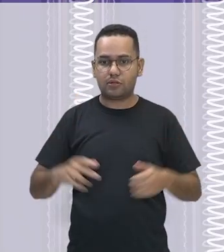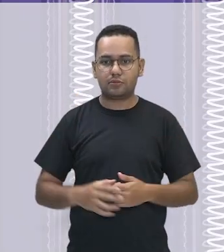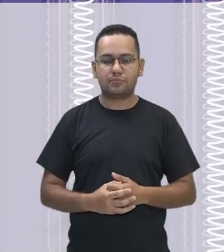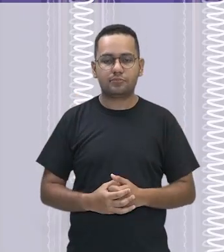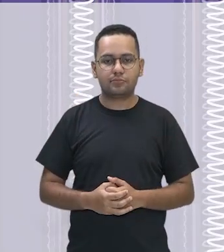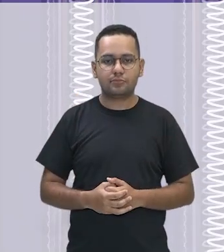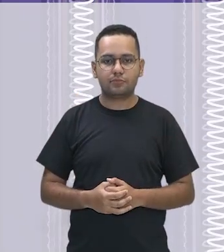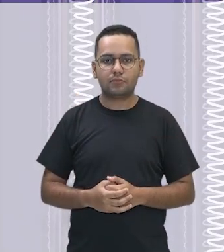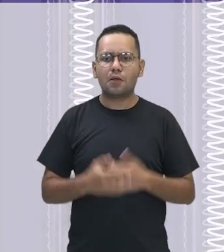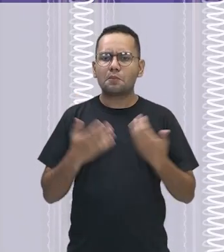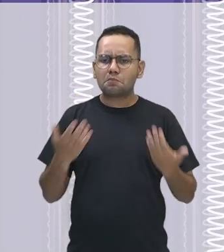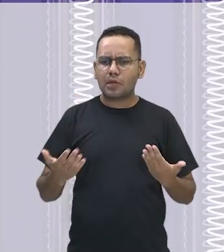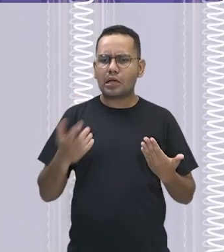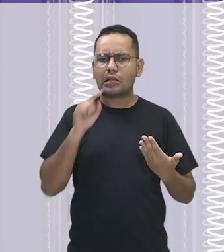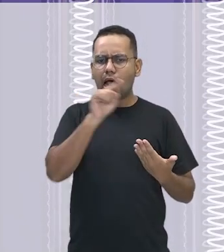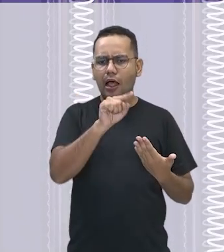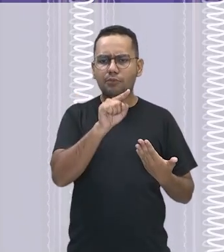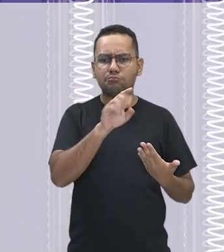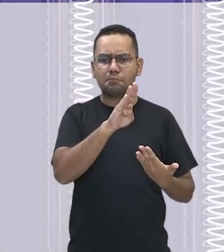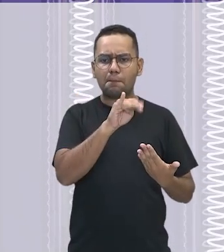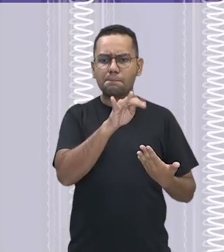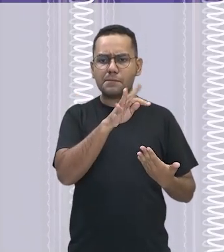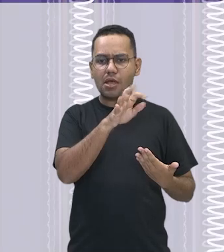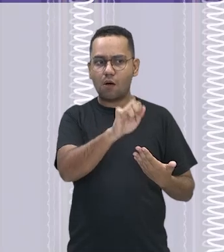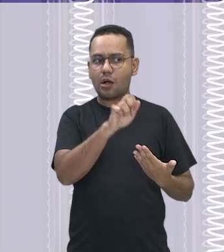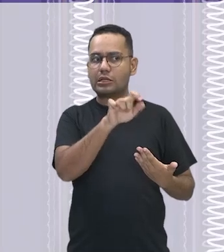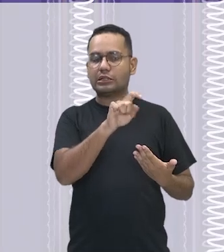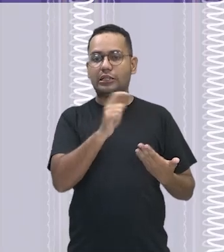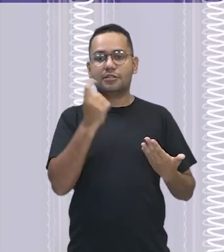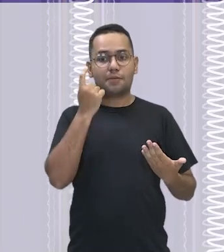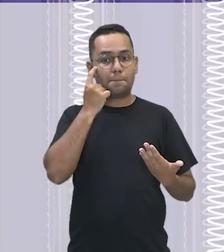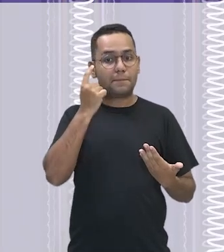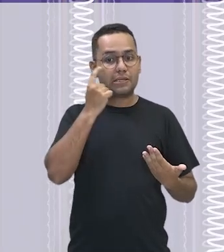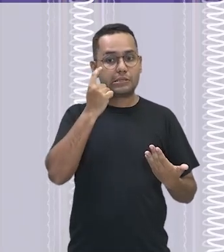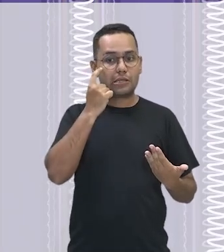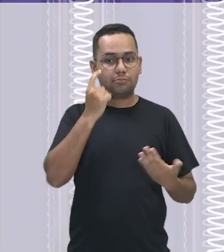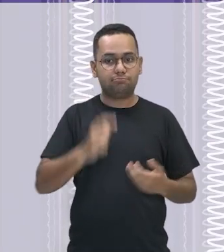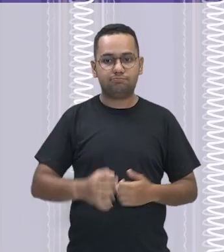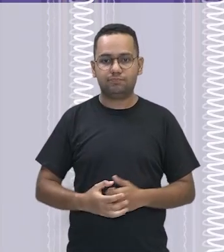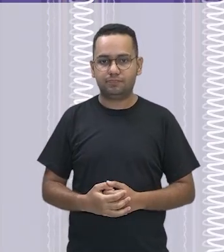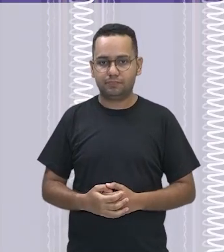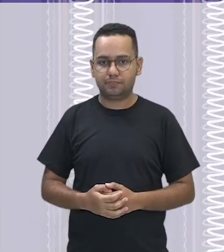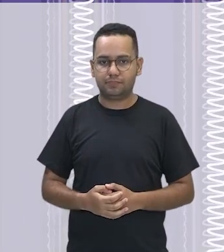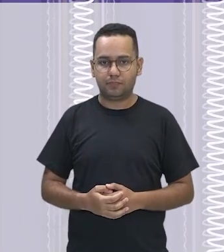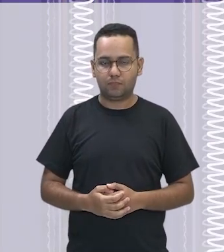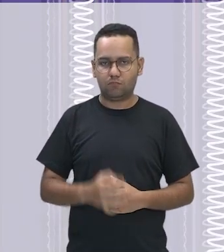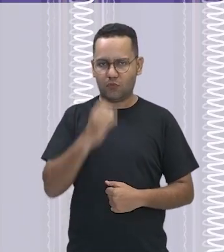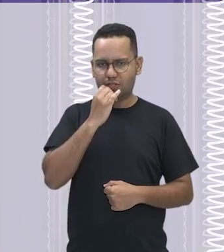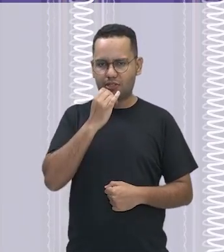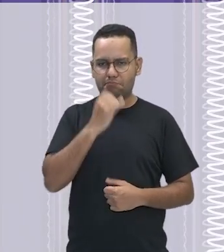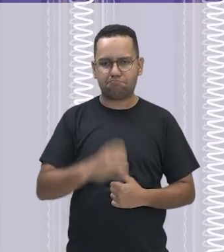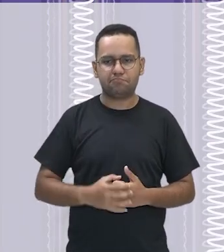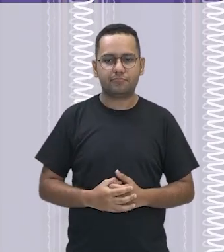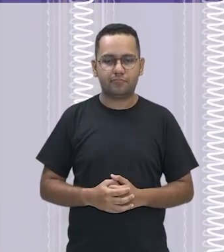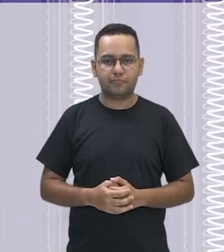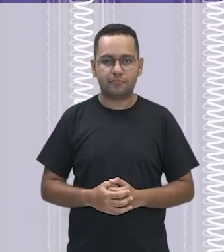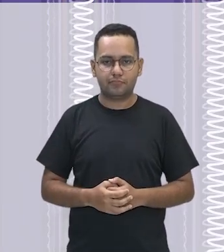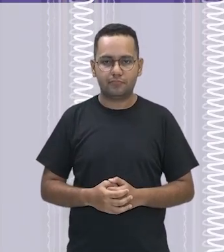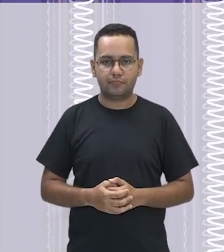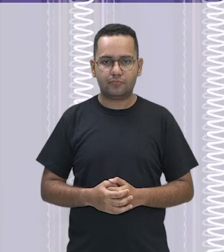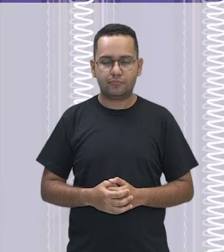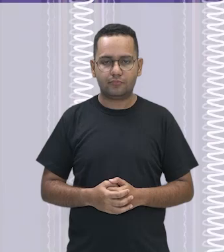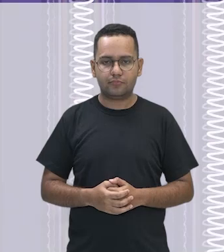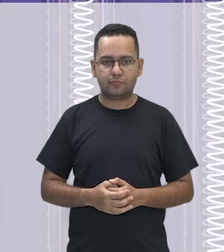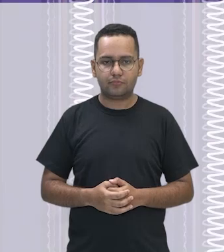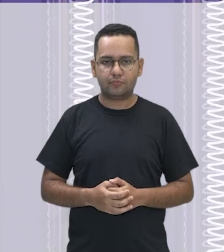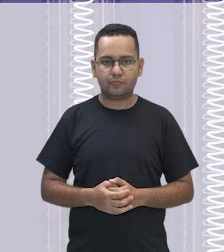questionar. Por exemplo, como é que nós lidamos, de maneira moral, com a questão